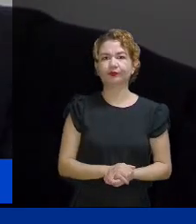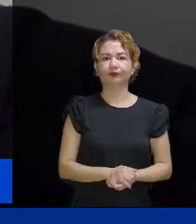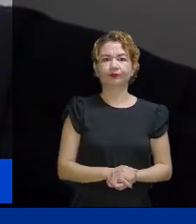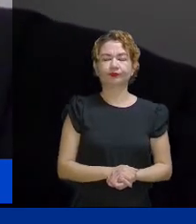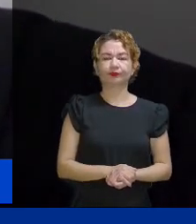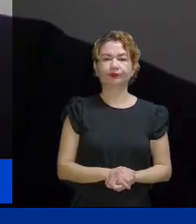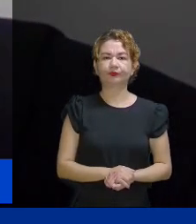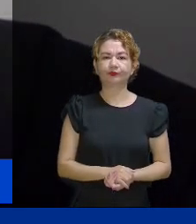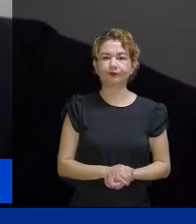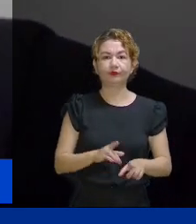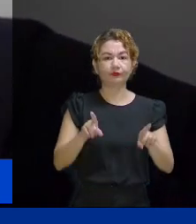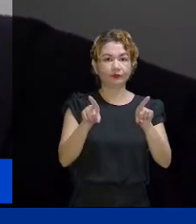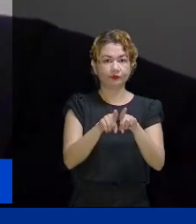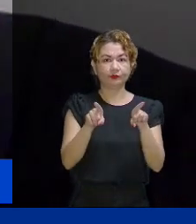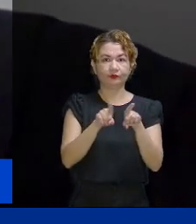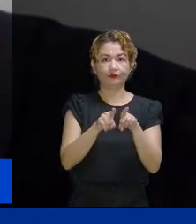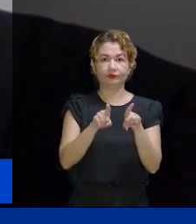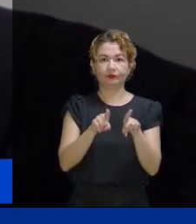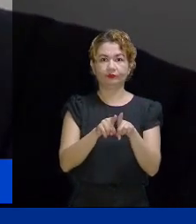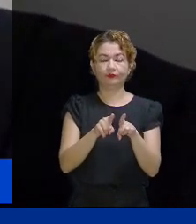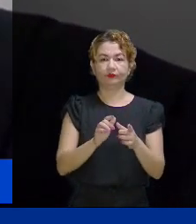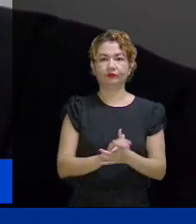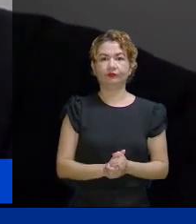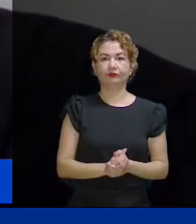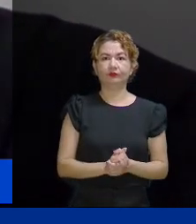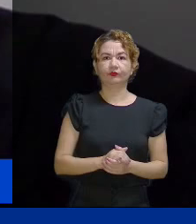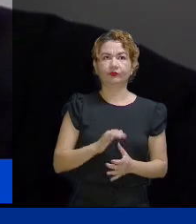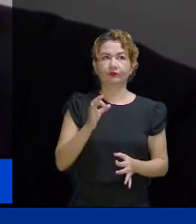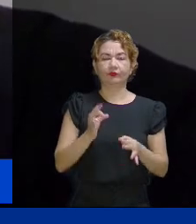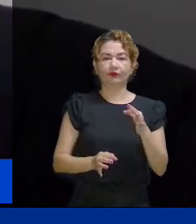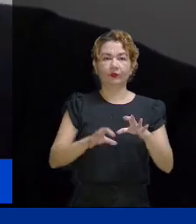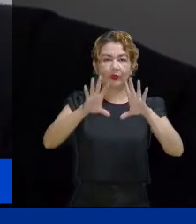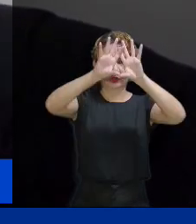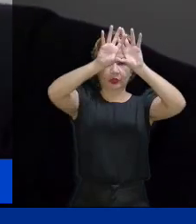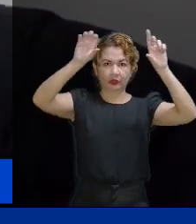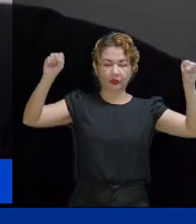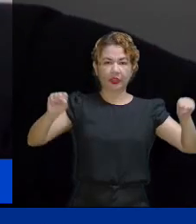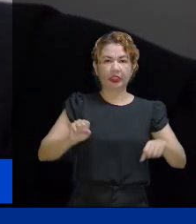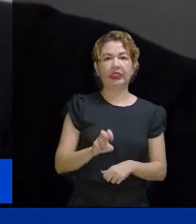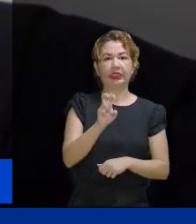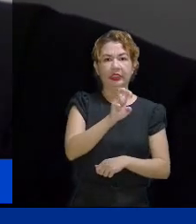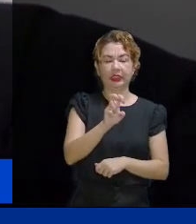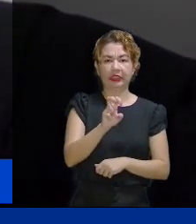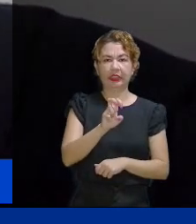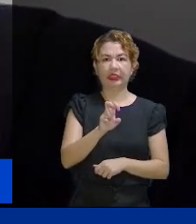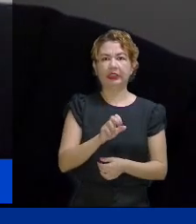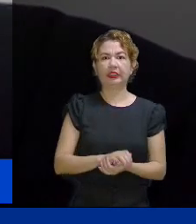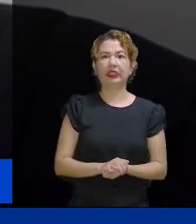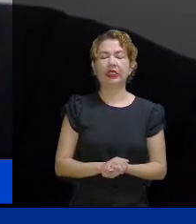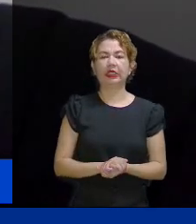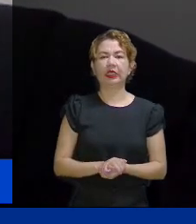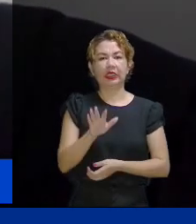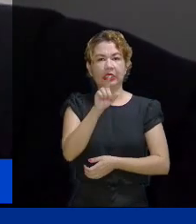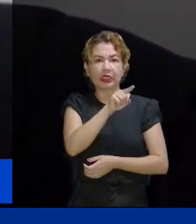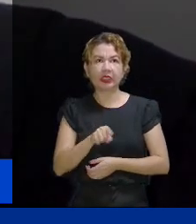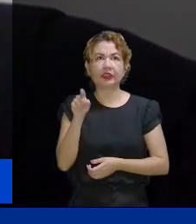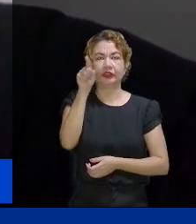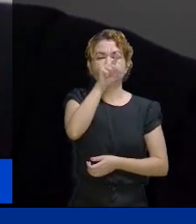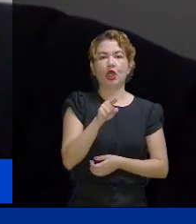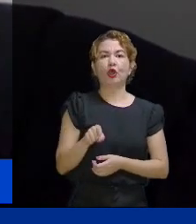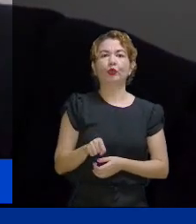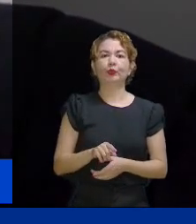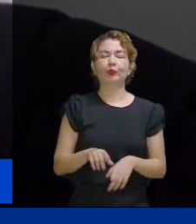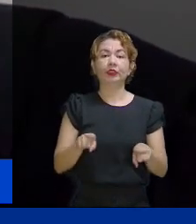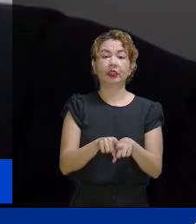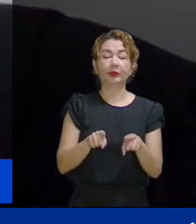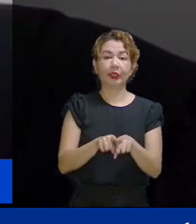aspas. Assim como colecionam também os tribunais da quarta e quinta regiões, conforme destacado também